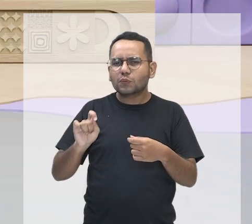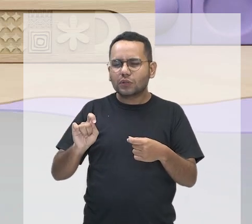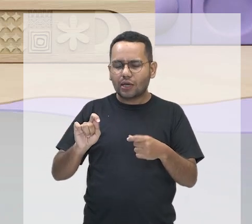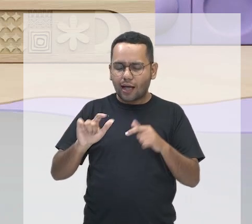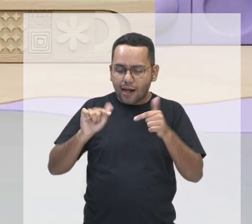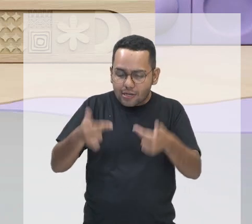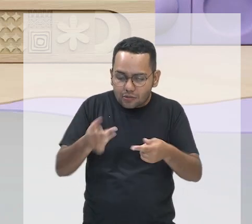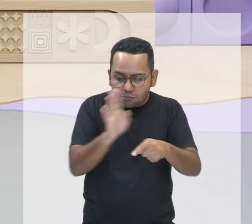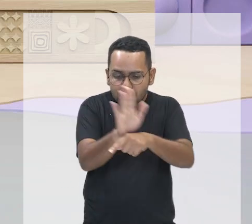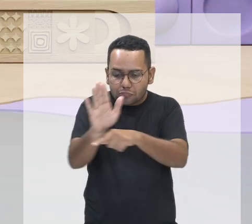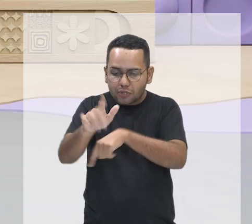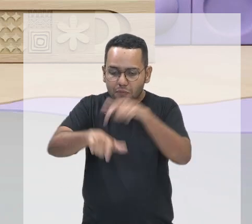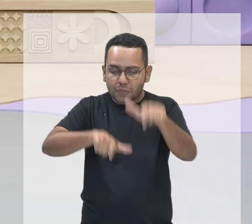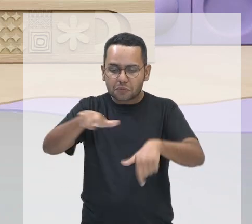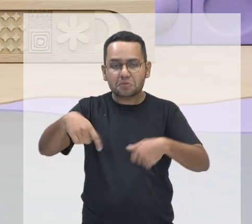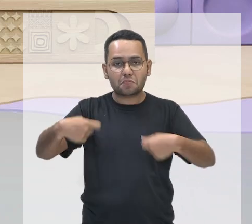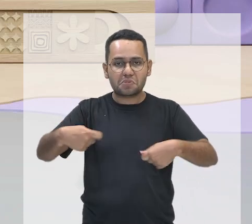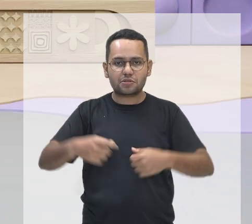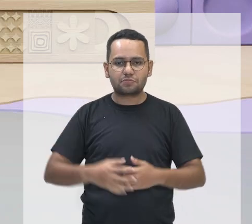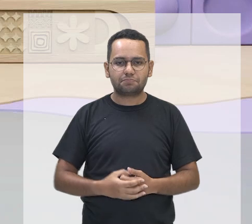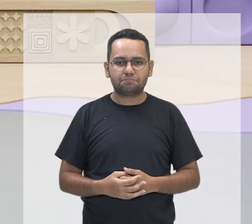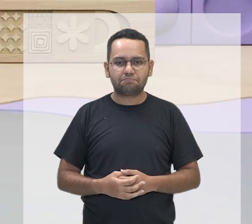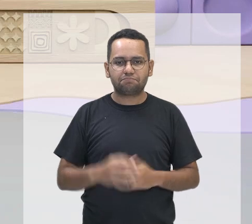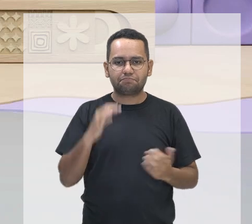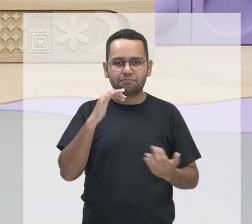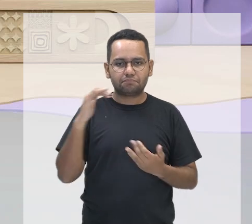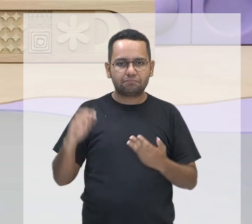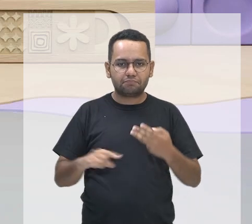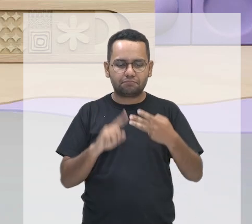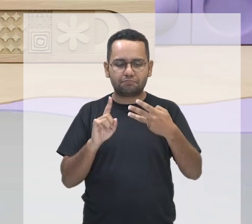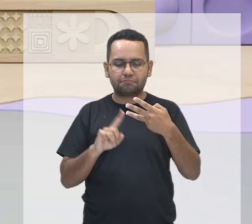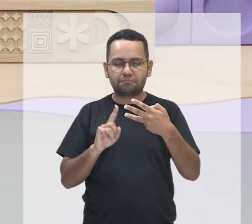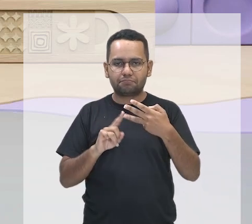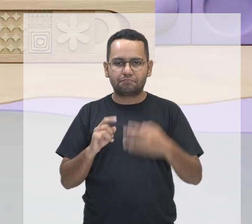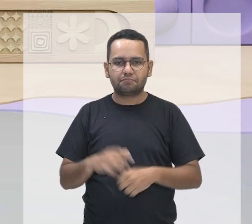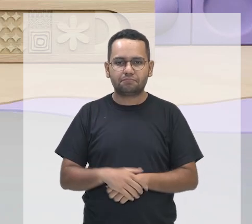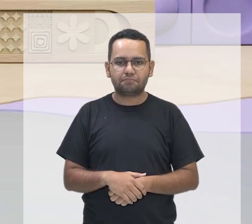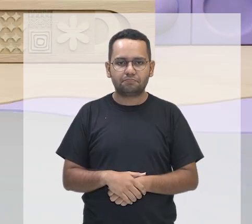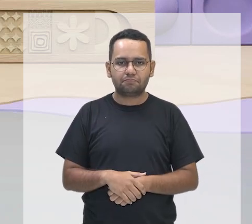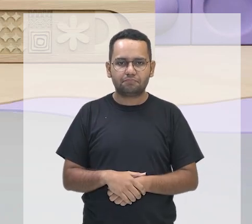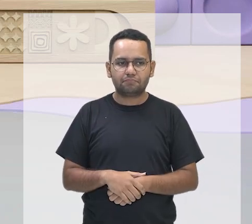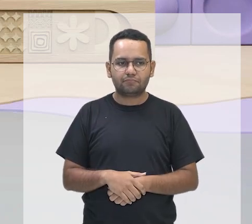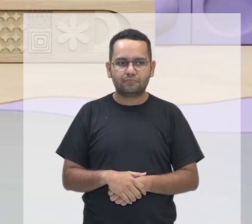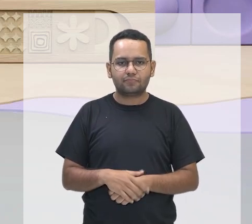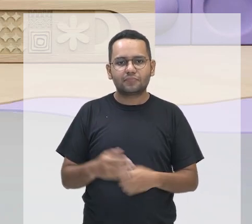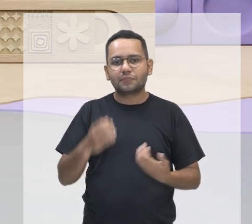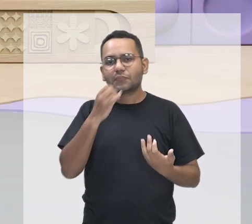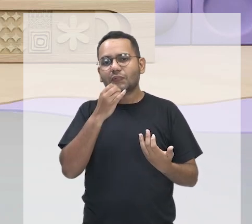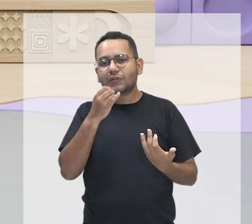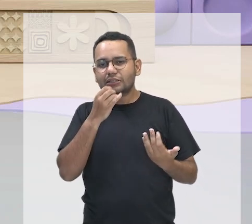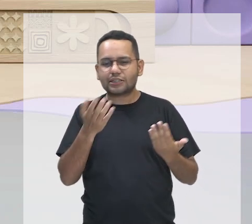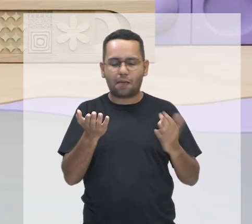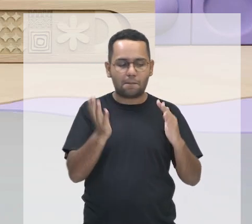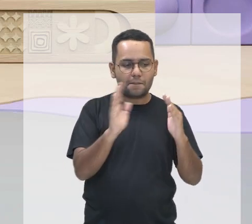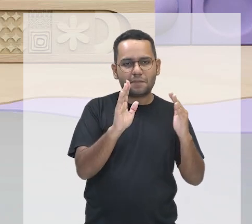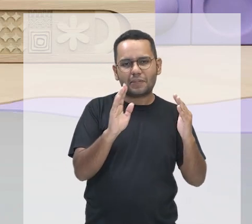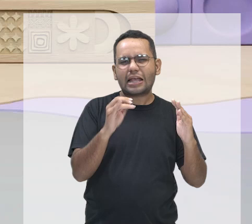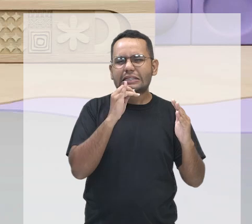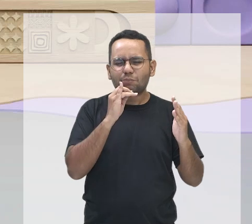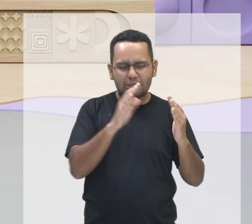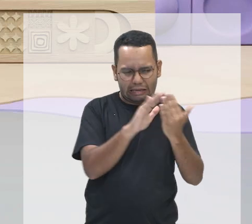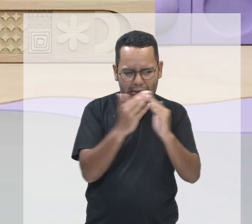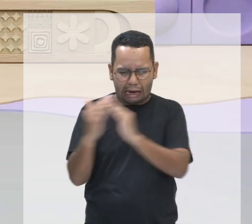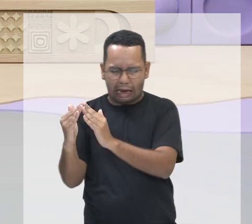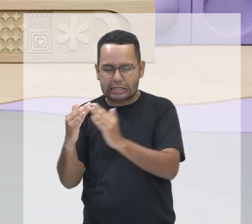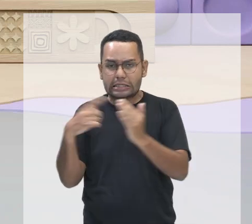necessitados. Depois, a prática da boa vizinhança, ser um bom vizinho, seja na nossa rua, no nosso bairro,